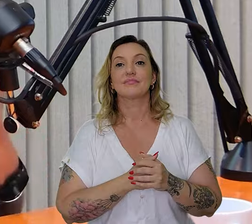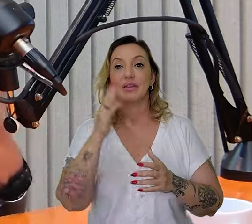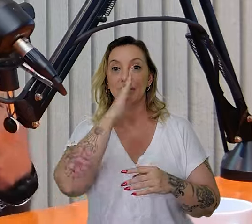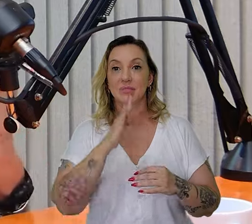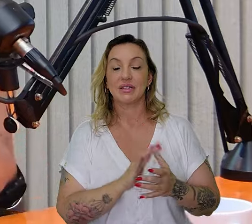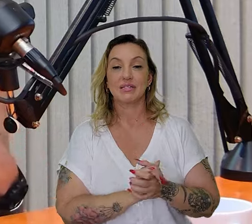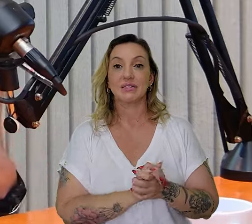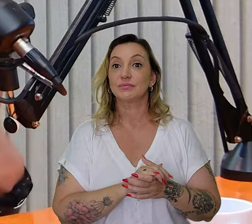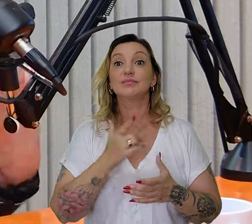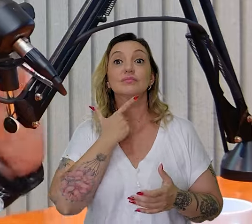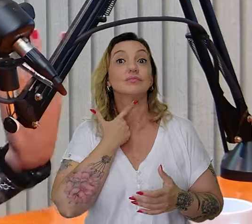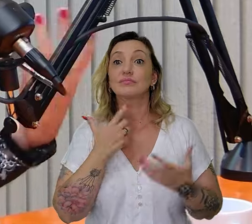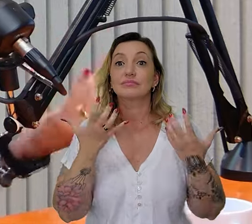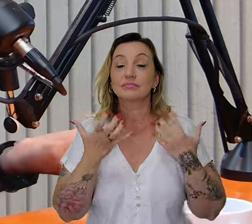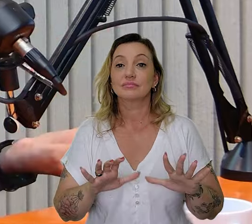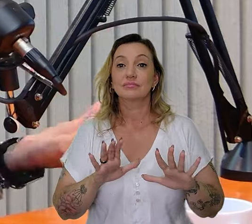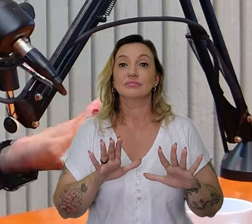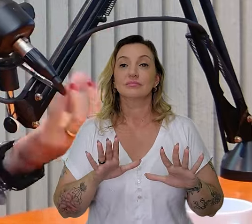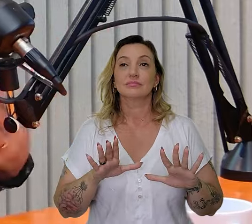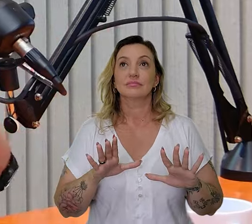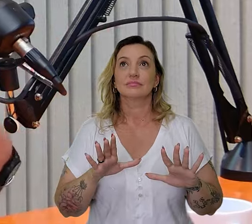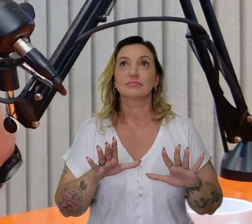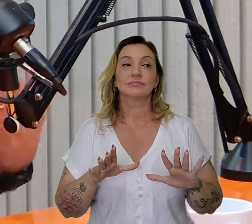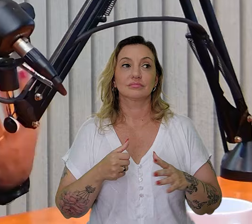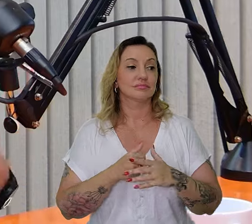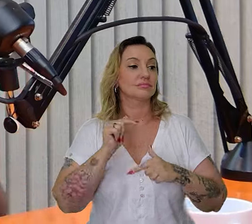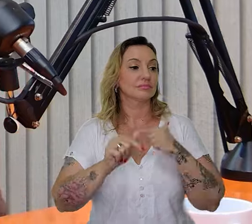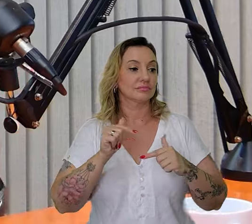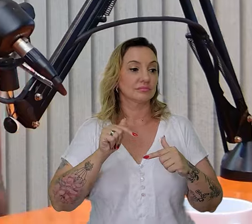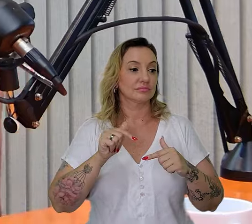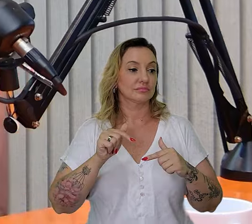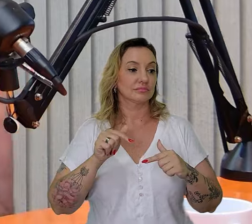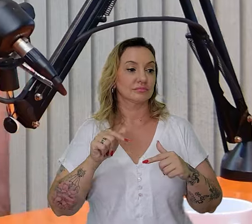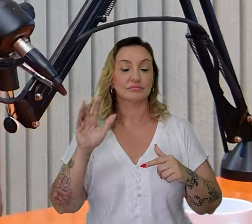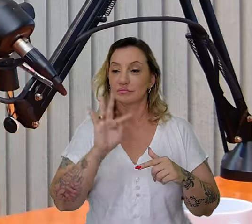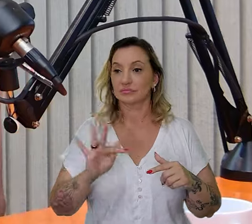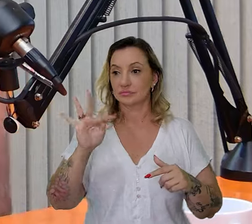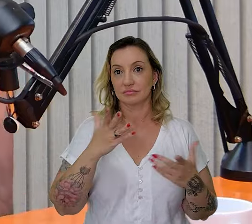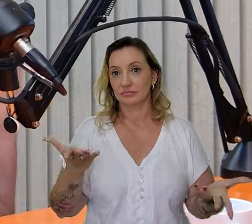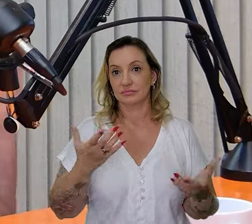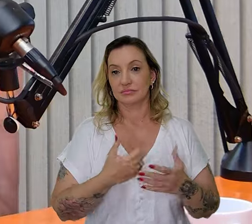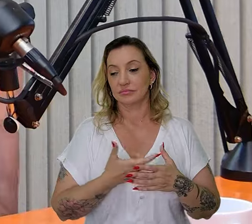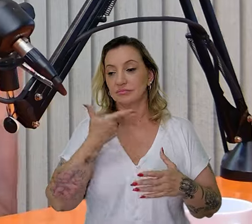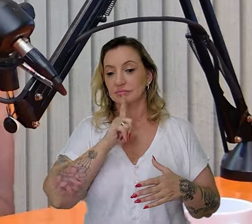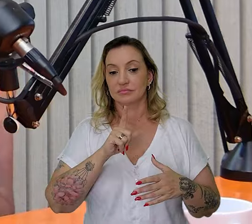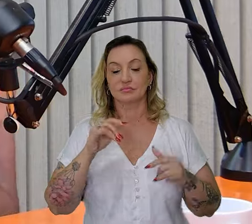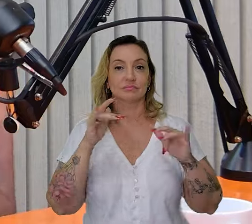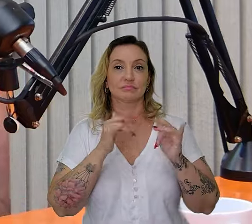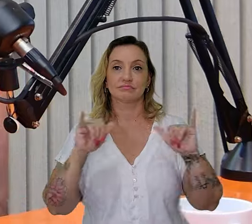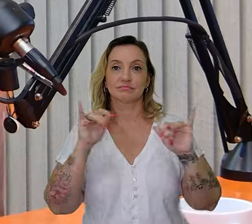queria assim não era uma coisa que eu e assim eu trabalho para F Universe então não queria fazer um super networking para trabalhar em em marcas